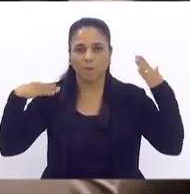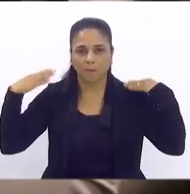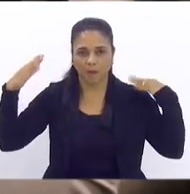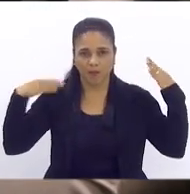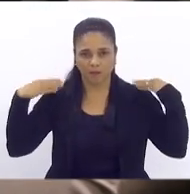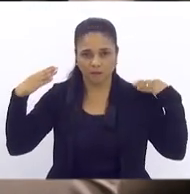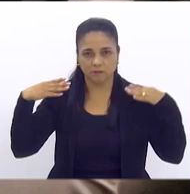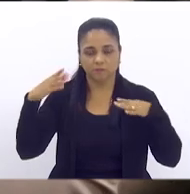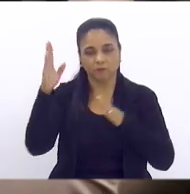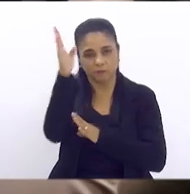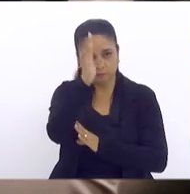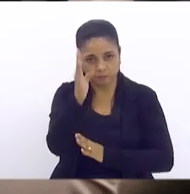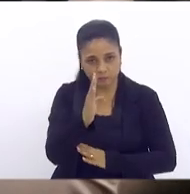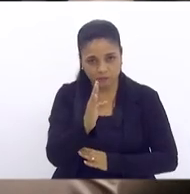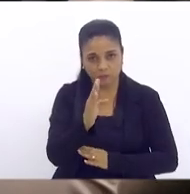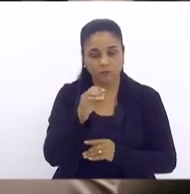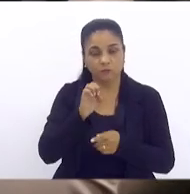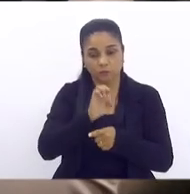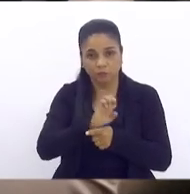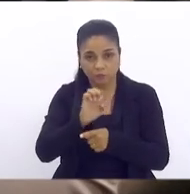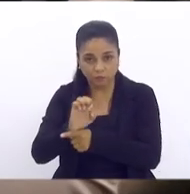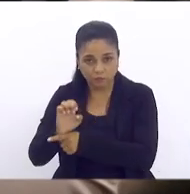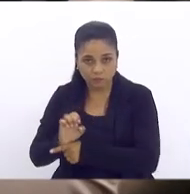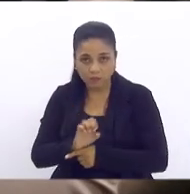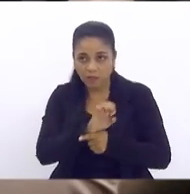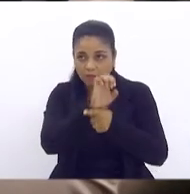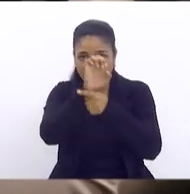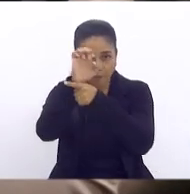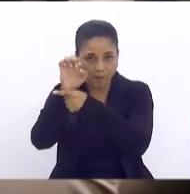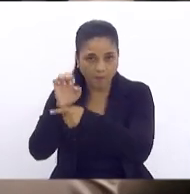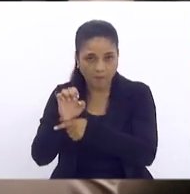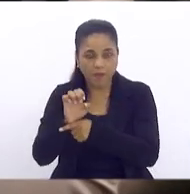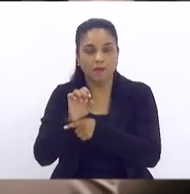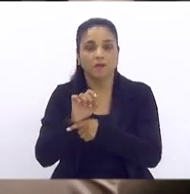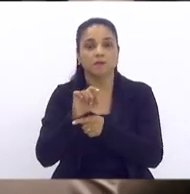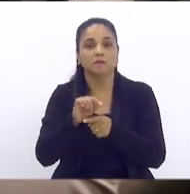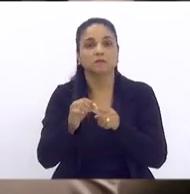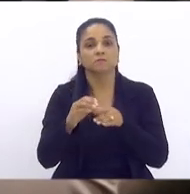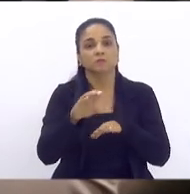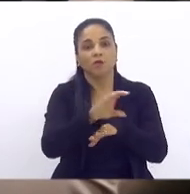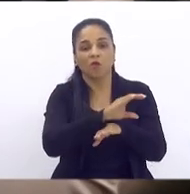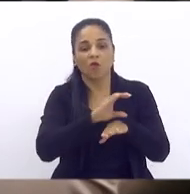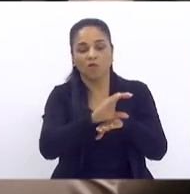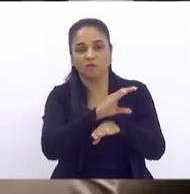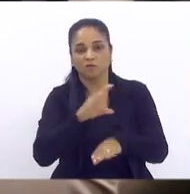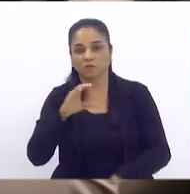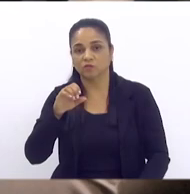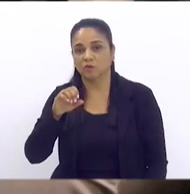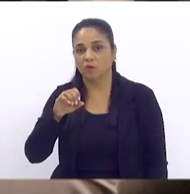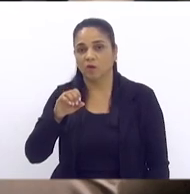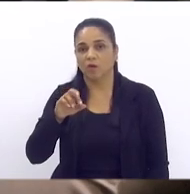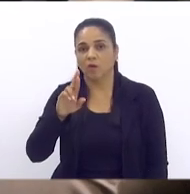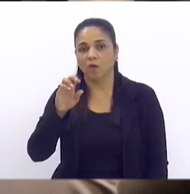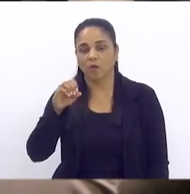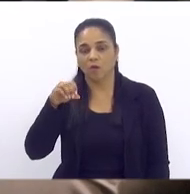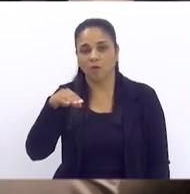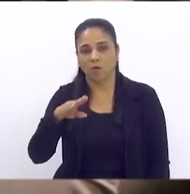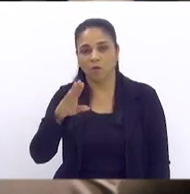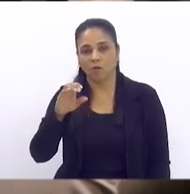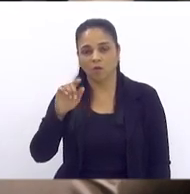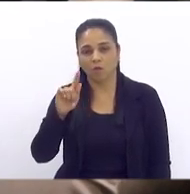as atribuições dos Estados quanto a esse assunto estão previstas na Convenção de Hong Kong para reciclagem segura